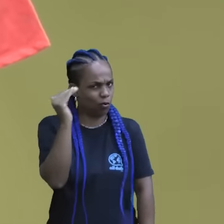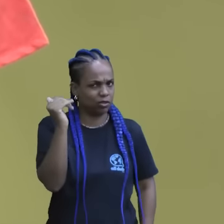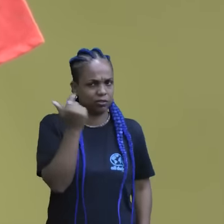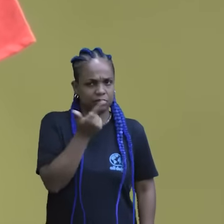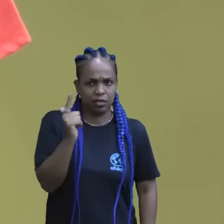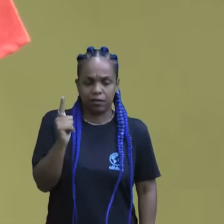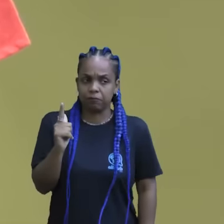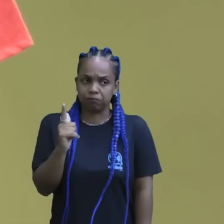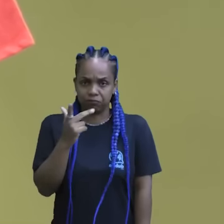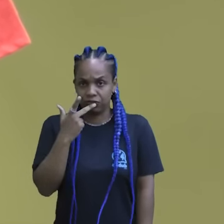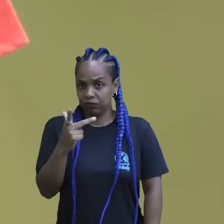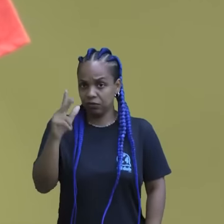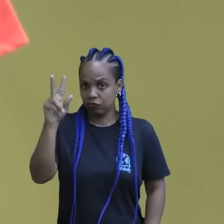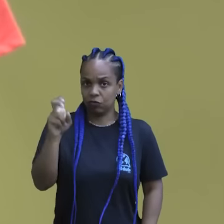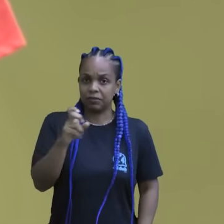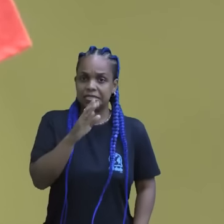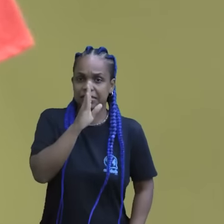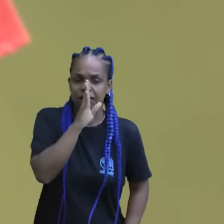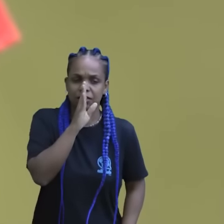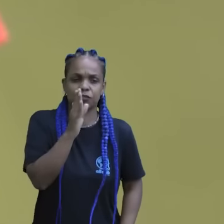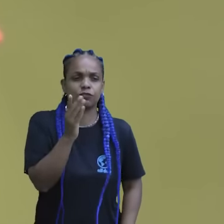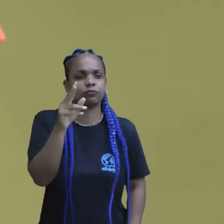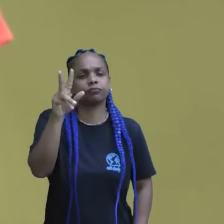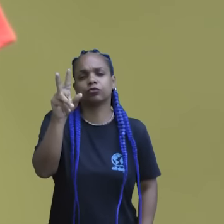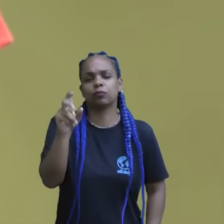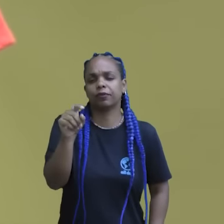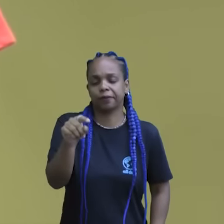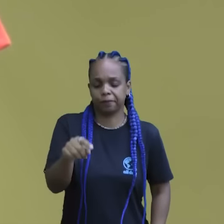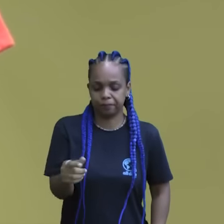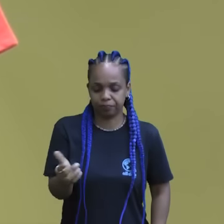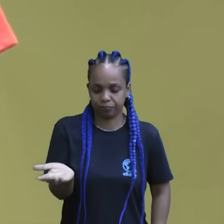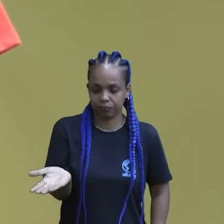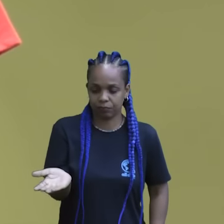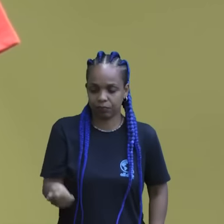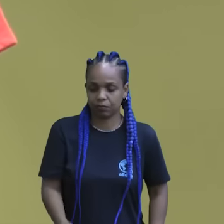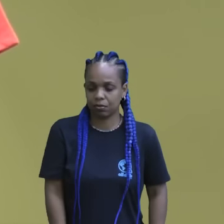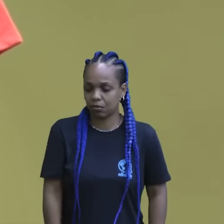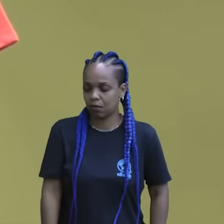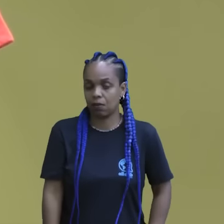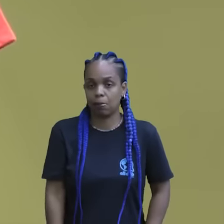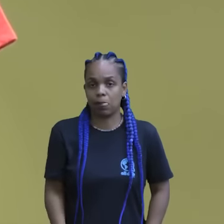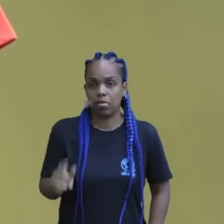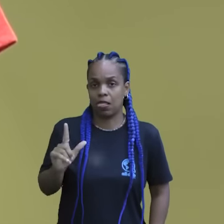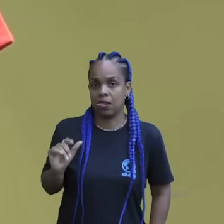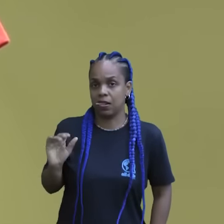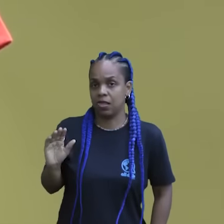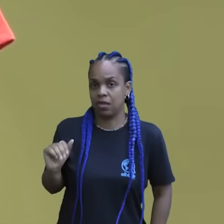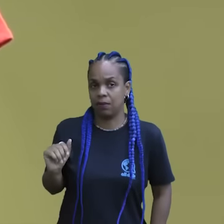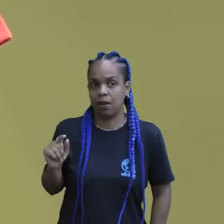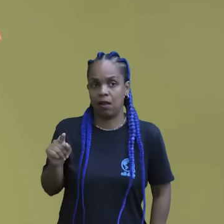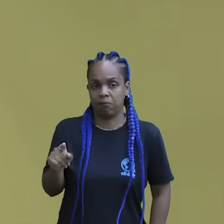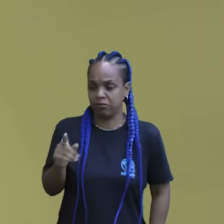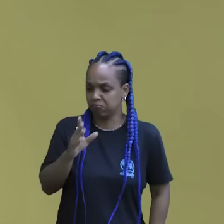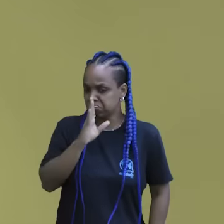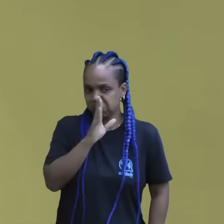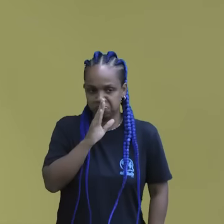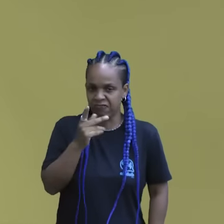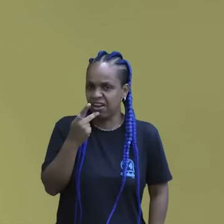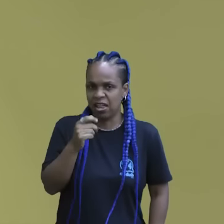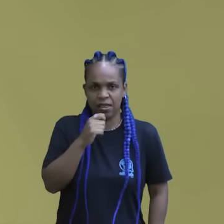sobre Lima, e agora está saindo uma publicação da Todavia, né, das obras